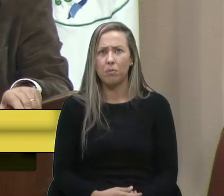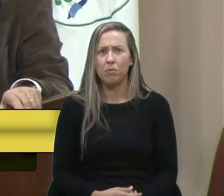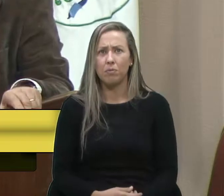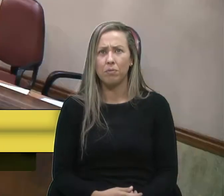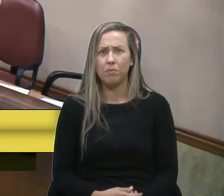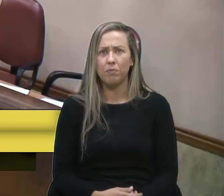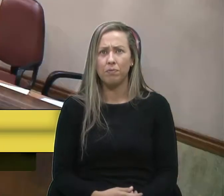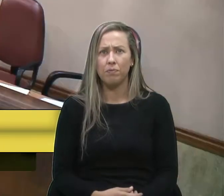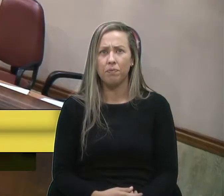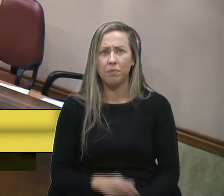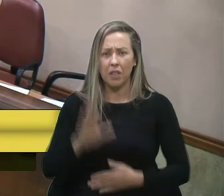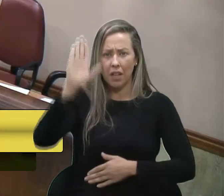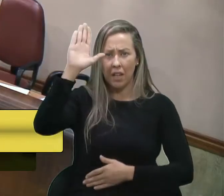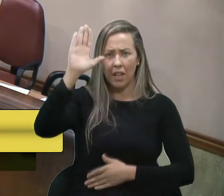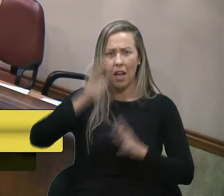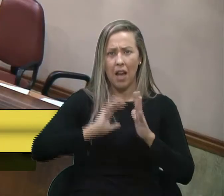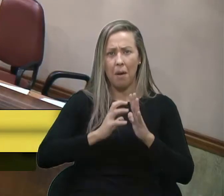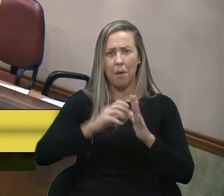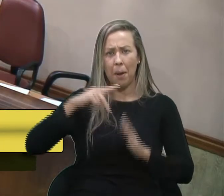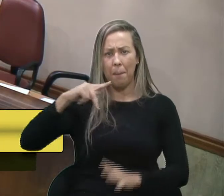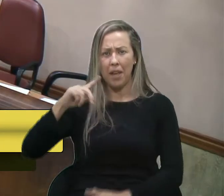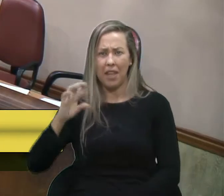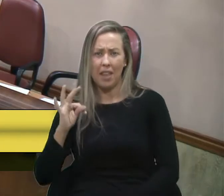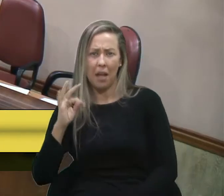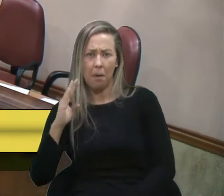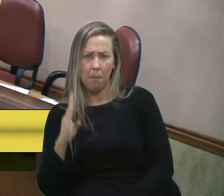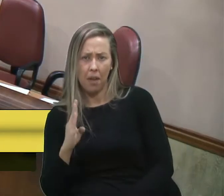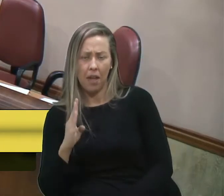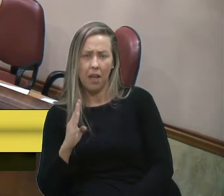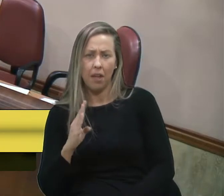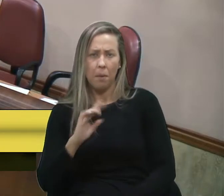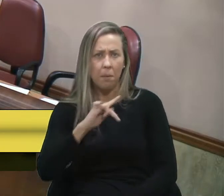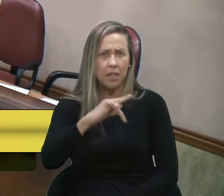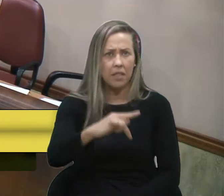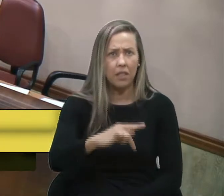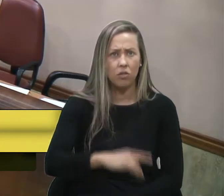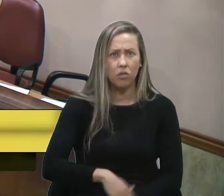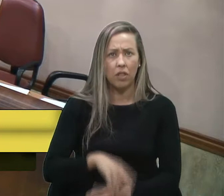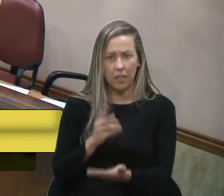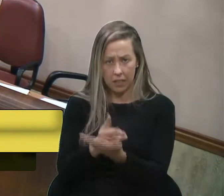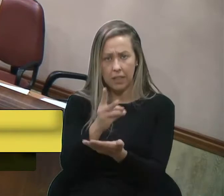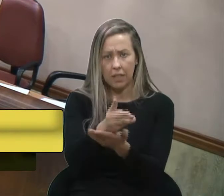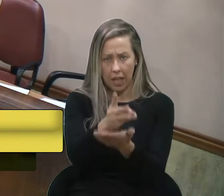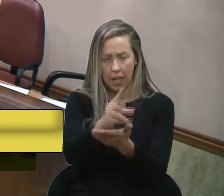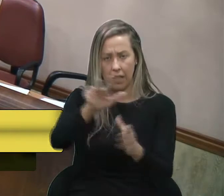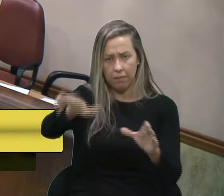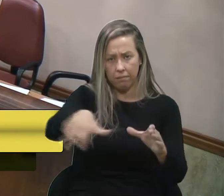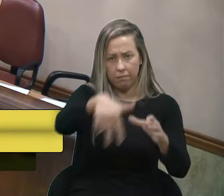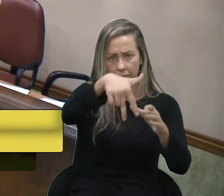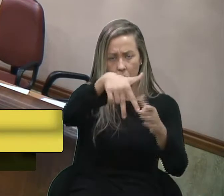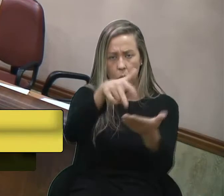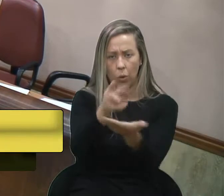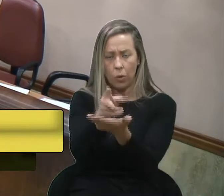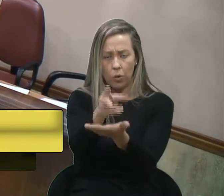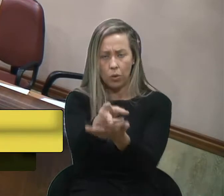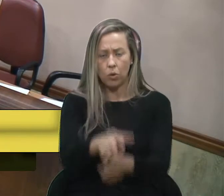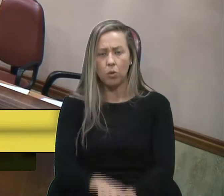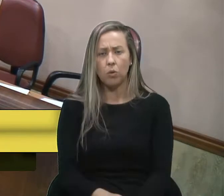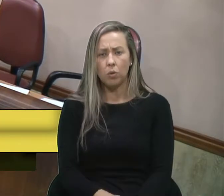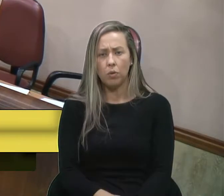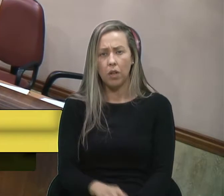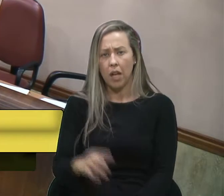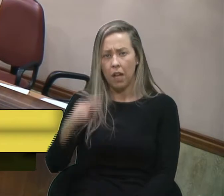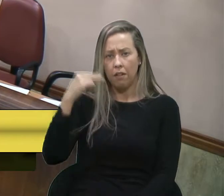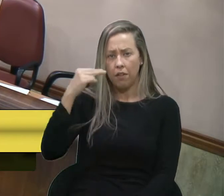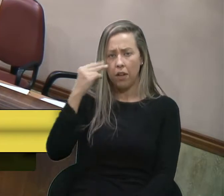Uma declaração de líder da bancada do PTB, senhor presidente. Segue na tribuna, então, a declaração de líder,